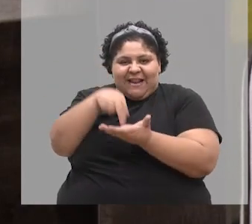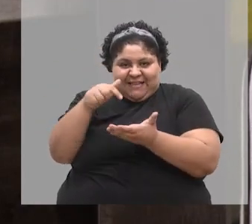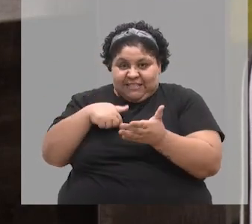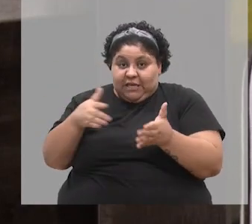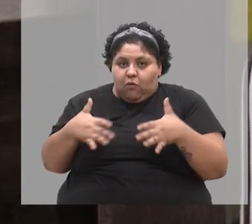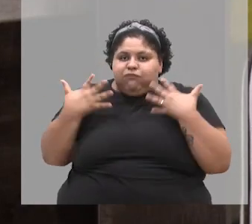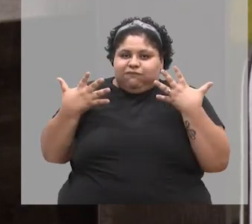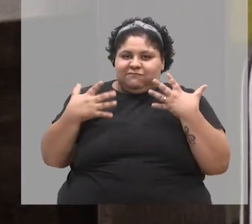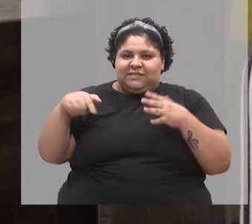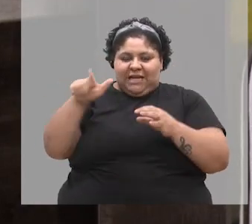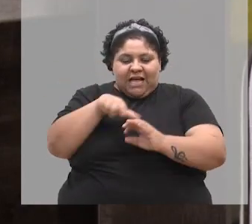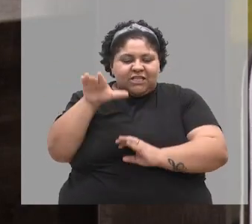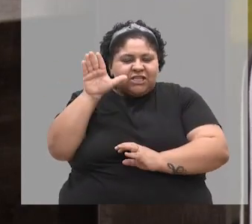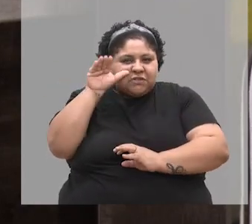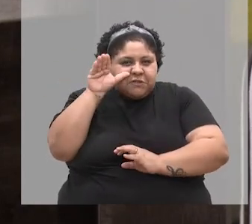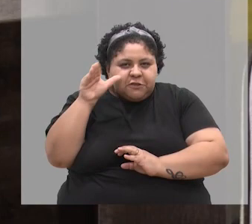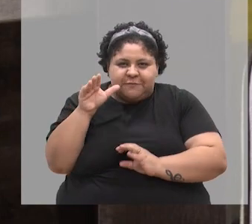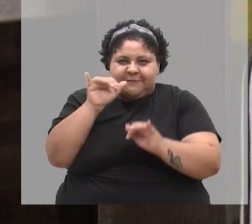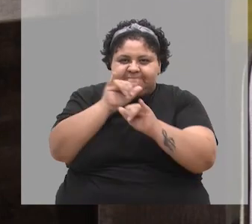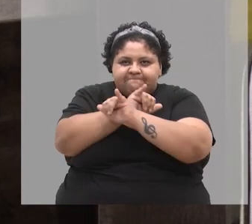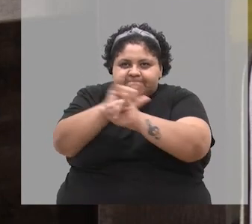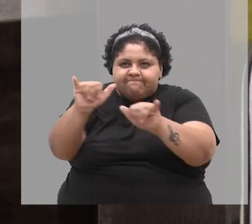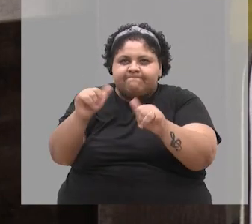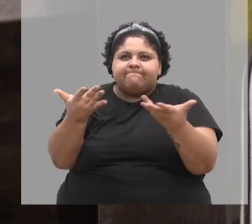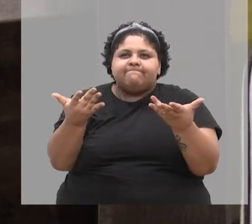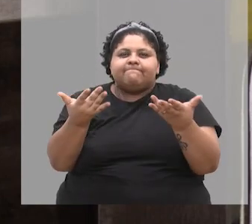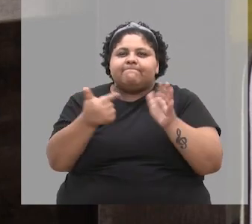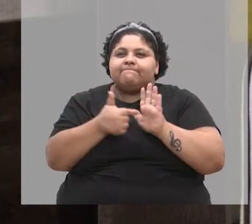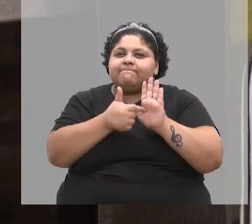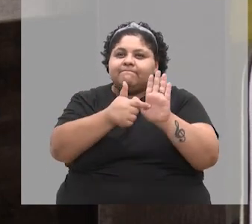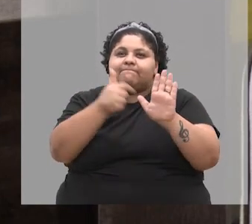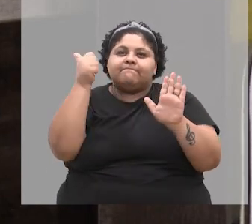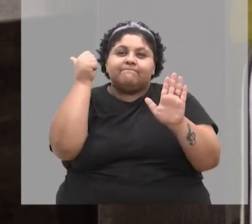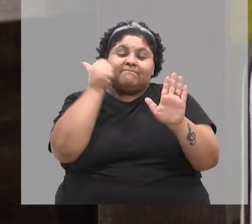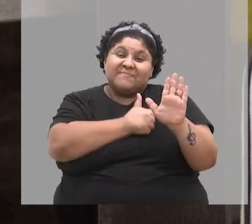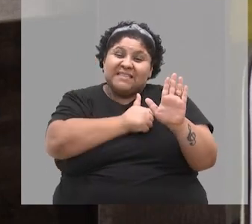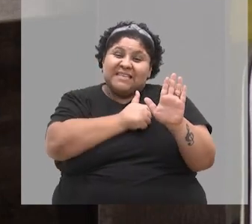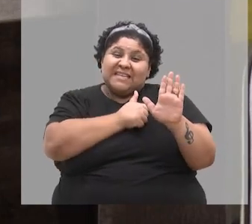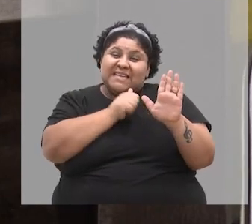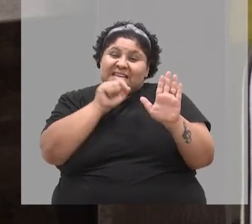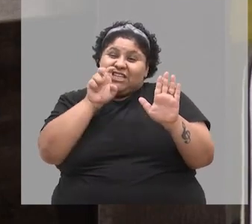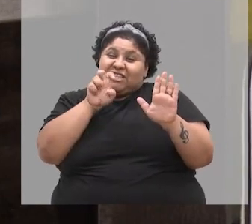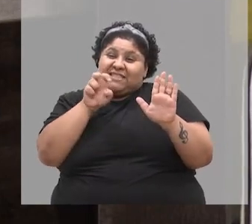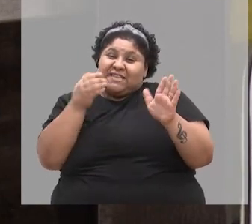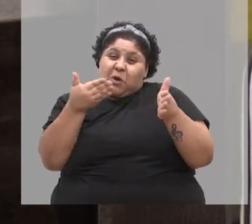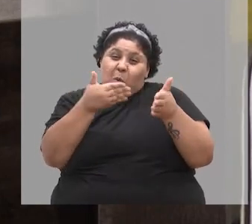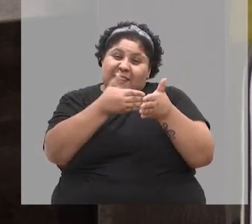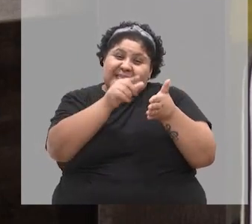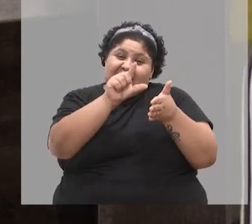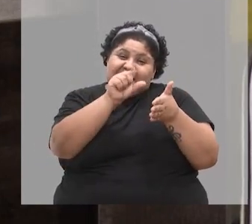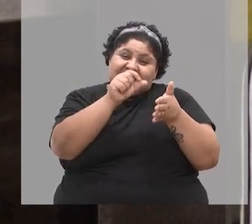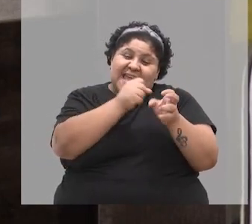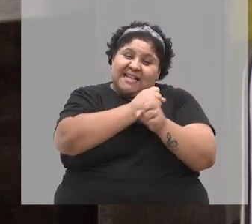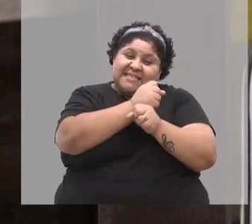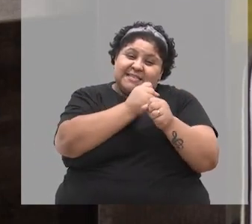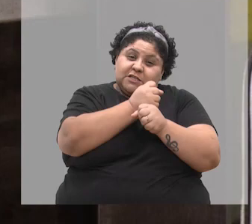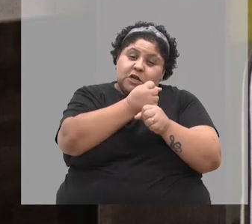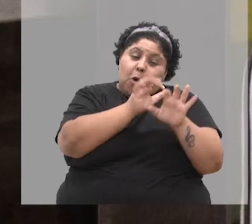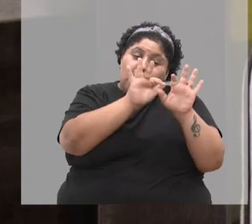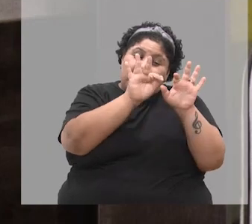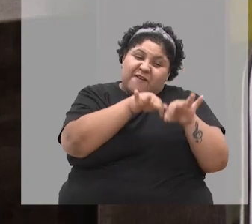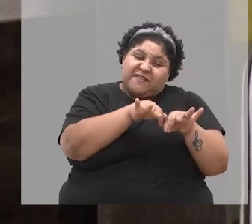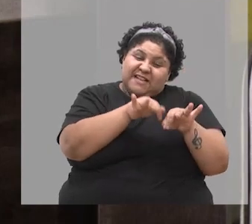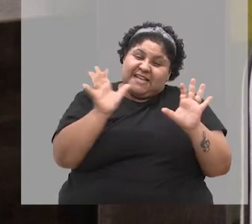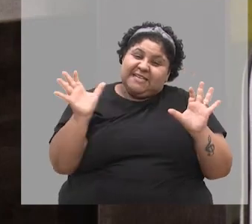ainda me assusta. A gente observa, né, que os dados demonstram que as mulheres levam de 5 até 10 anos